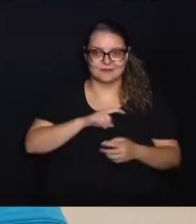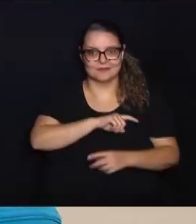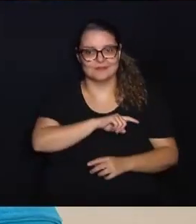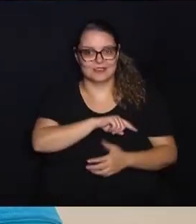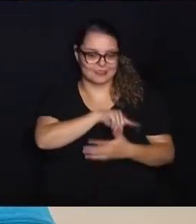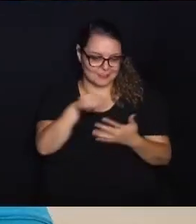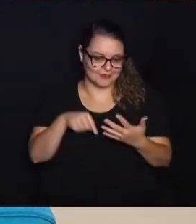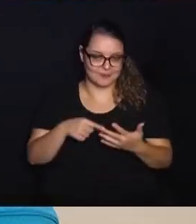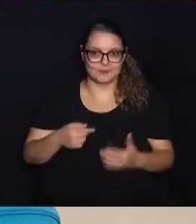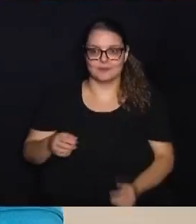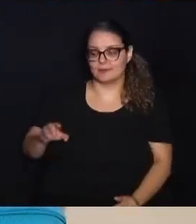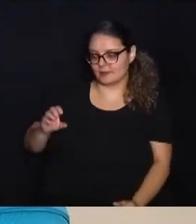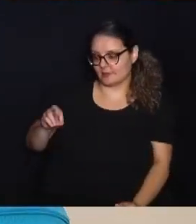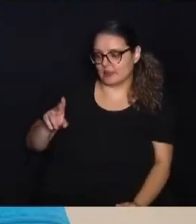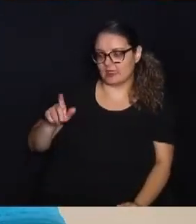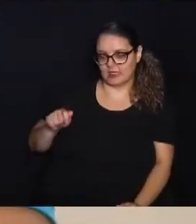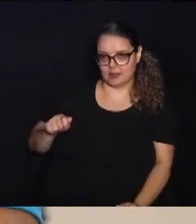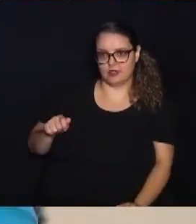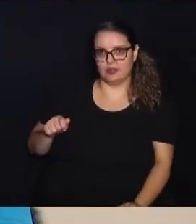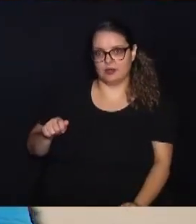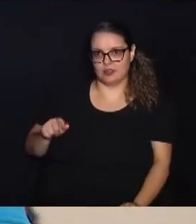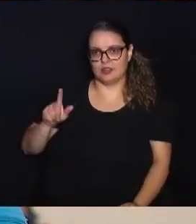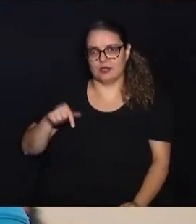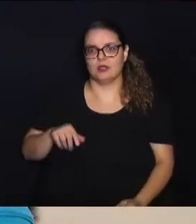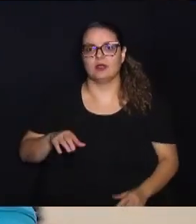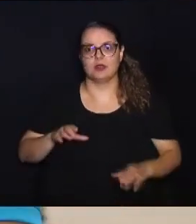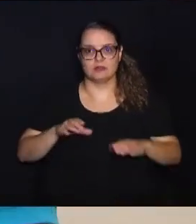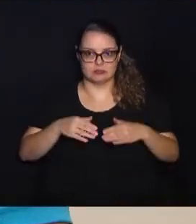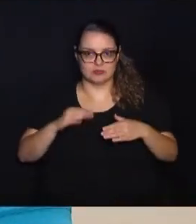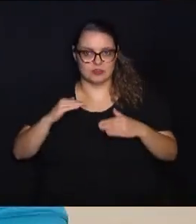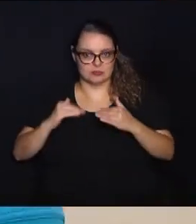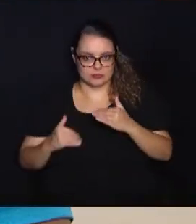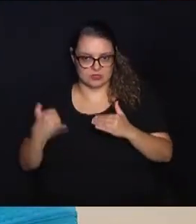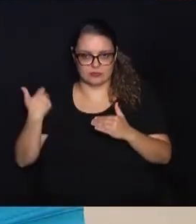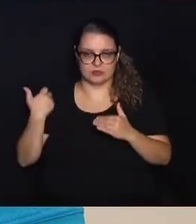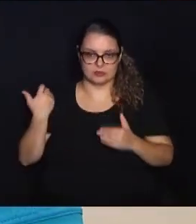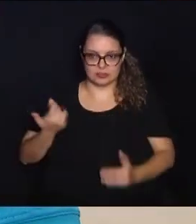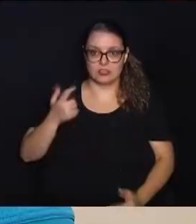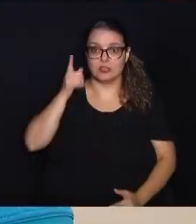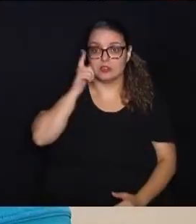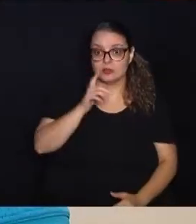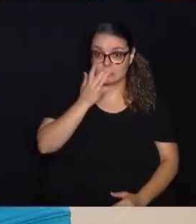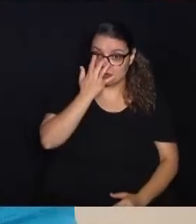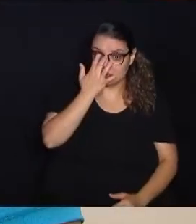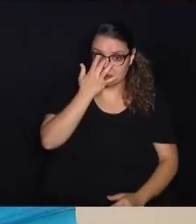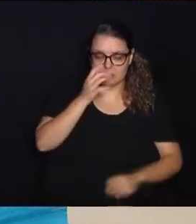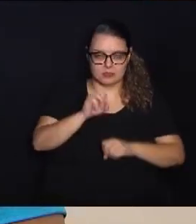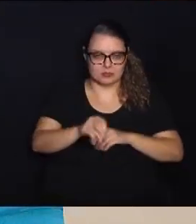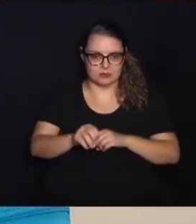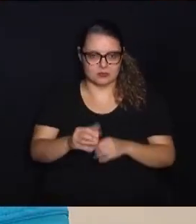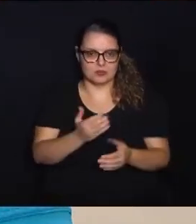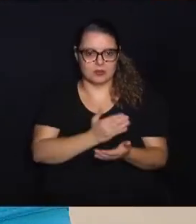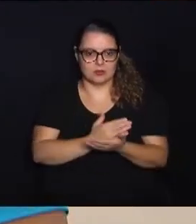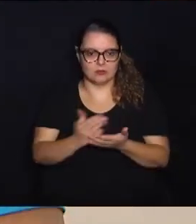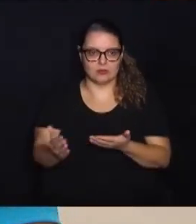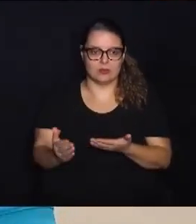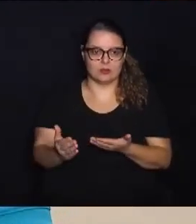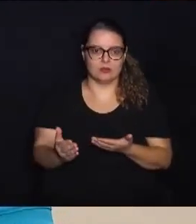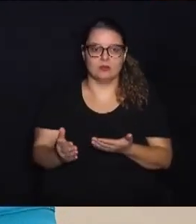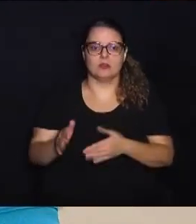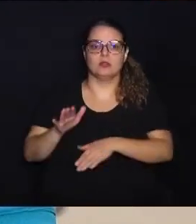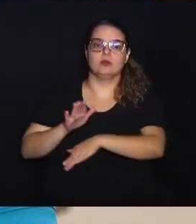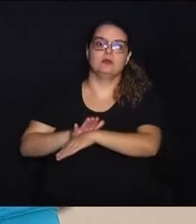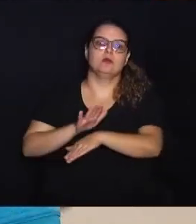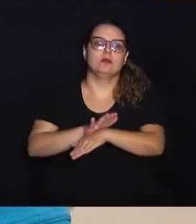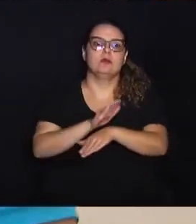outros aparelhos. É um aparelho de mais fácil manejo, que a gente chama. Então, a característica da corda principal são os saltitos por dentro